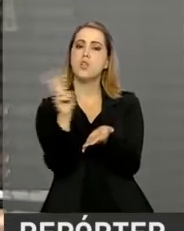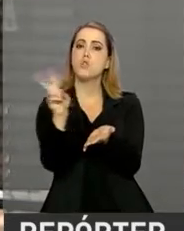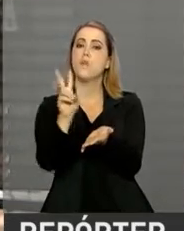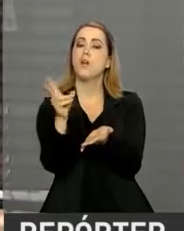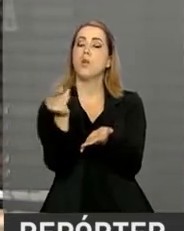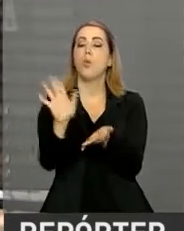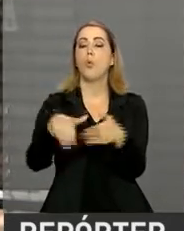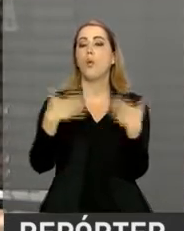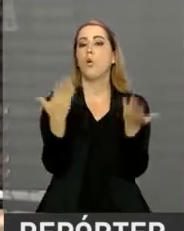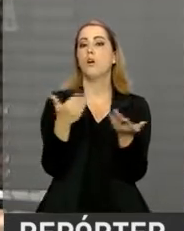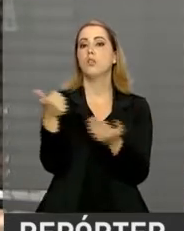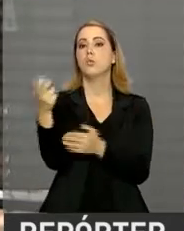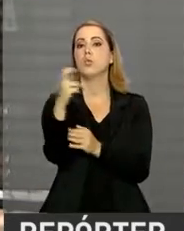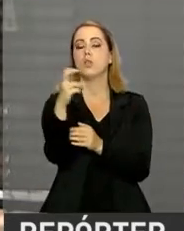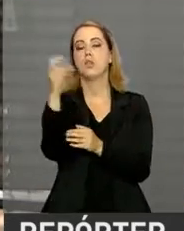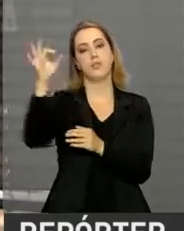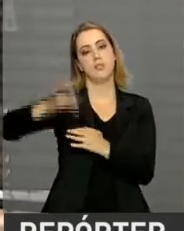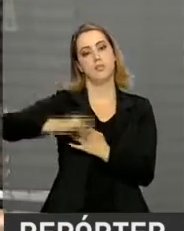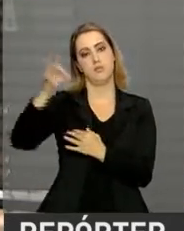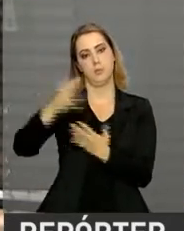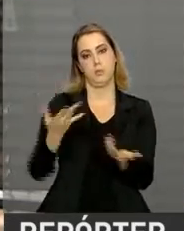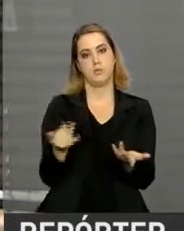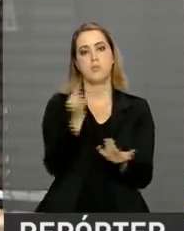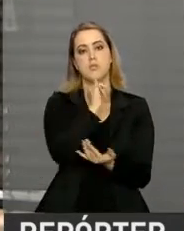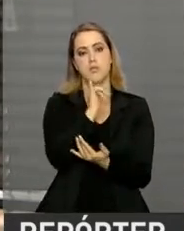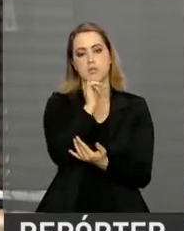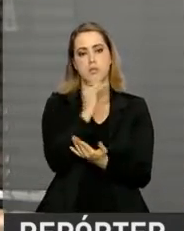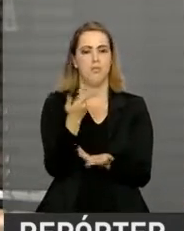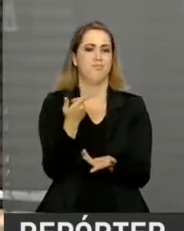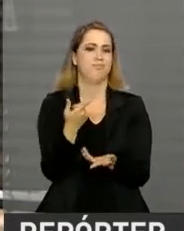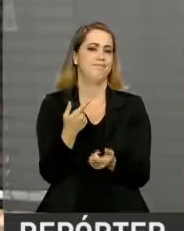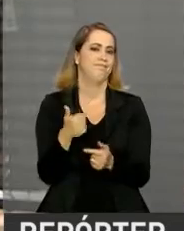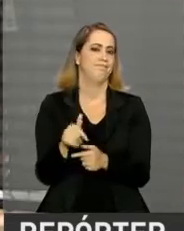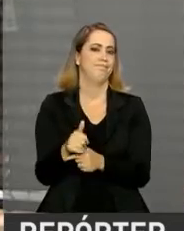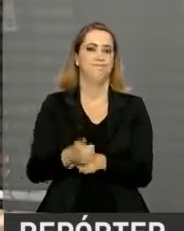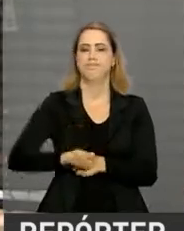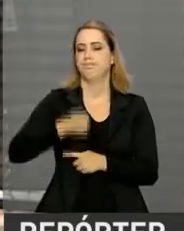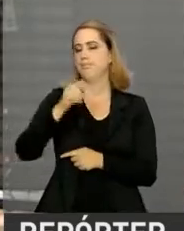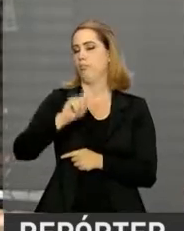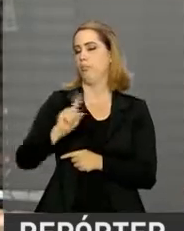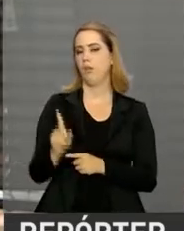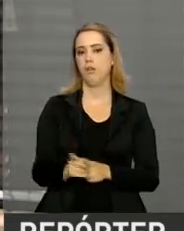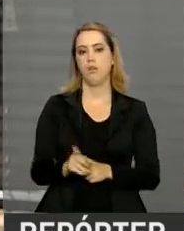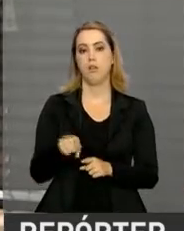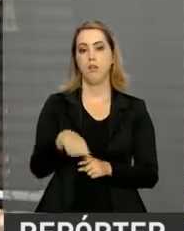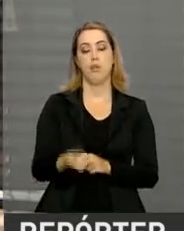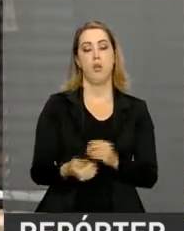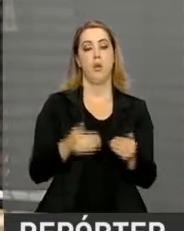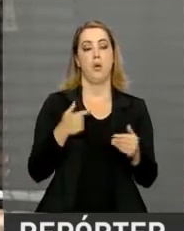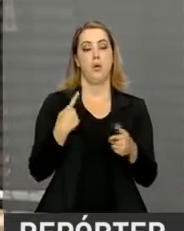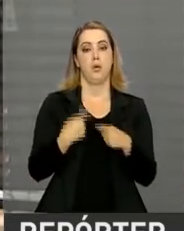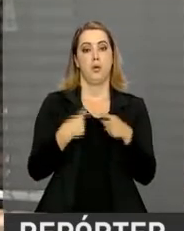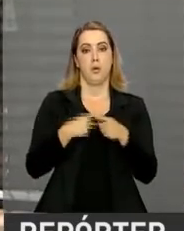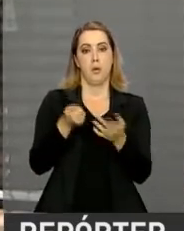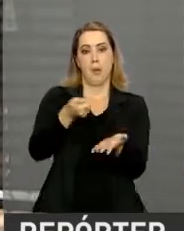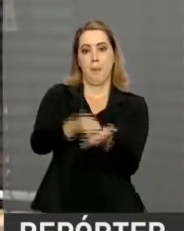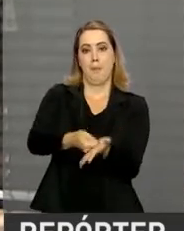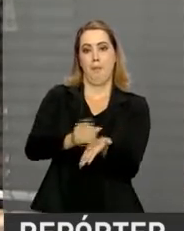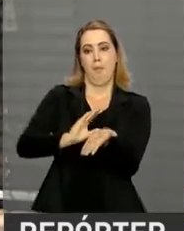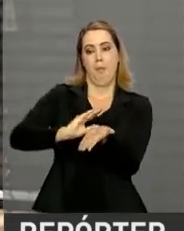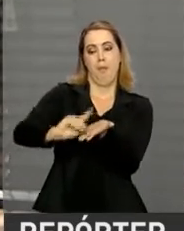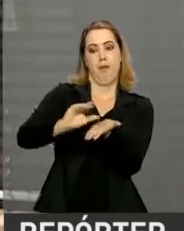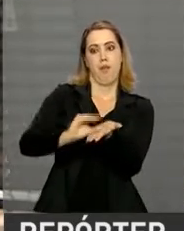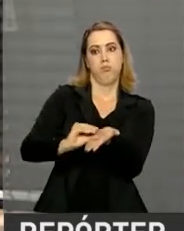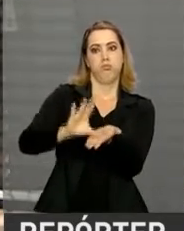a ele vai custar 15 por cento por exemplo a ele então não vale a pena porque o custo 15 a está maior do que o que ele espera receber 10